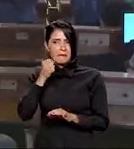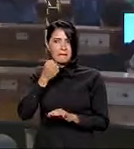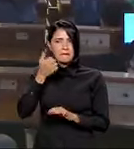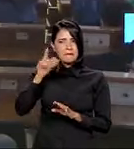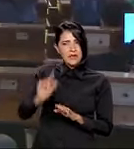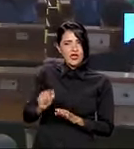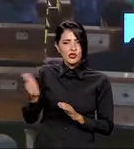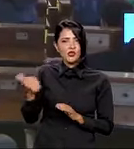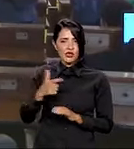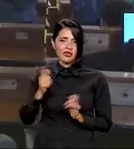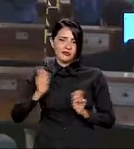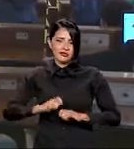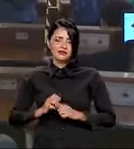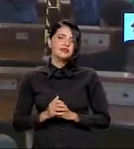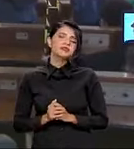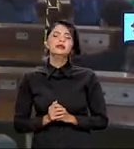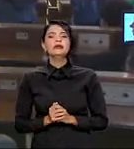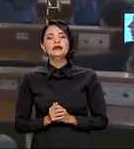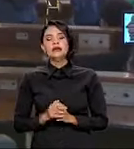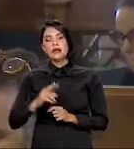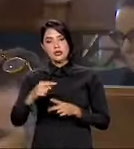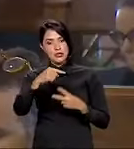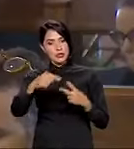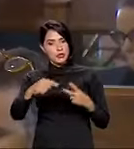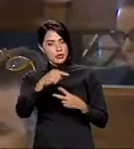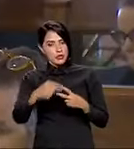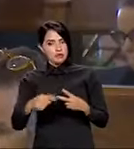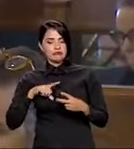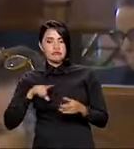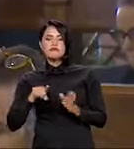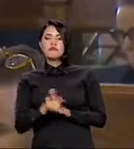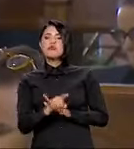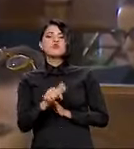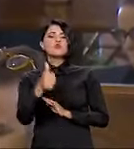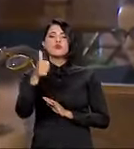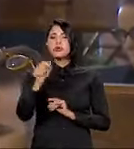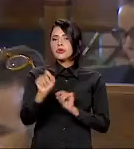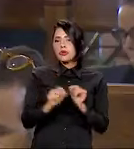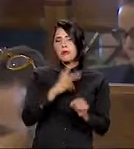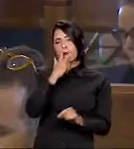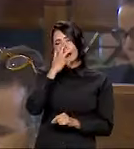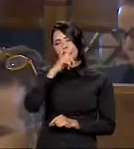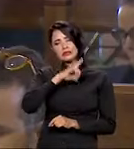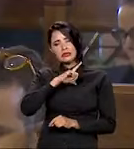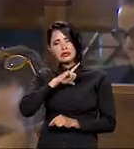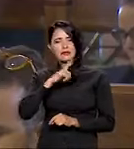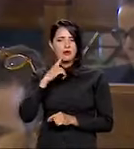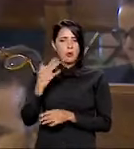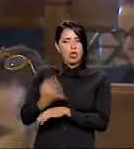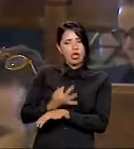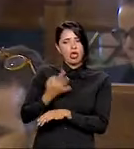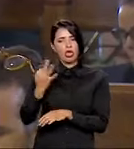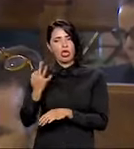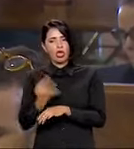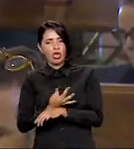deveria. Bom, duas questões, presidente. A primeira, parece que houve algumas